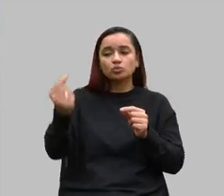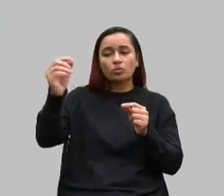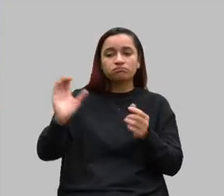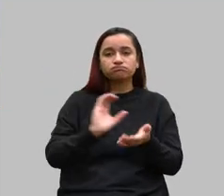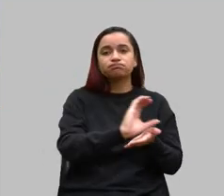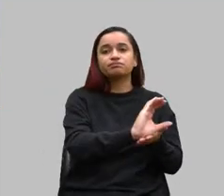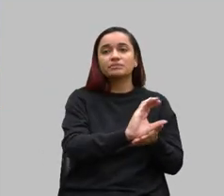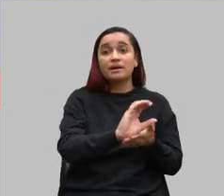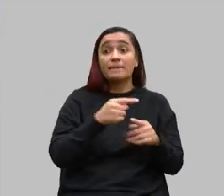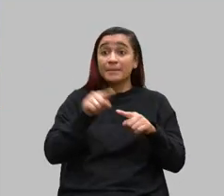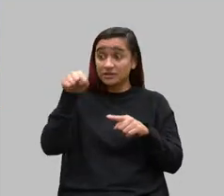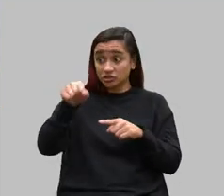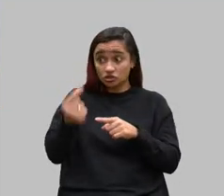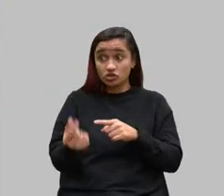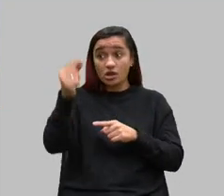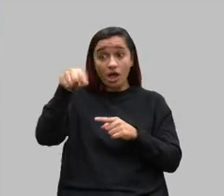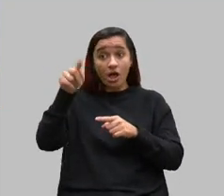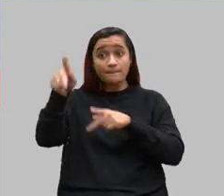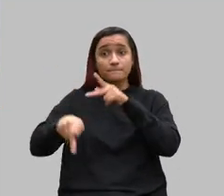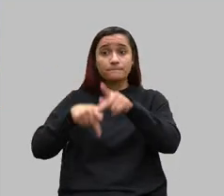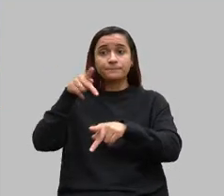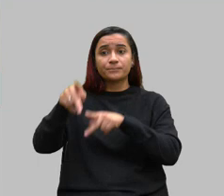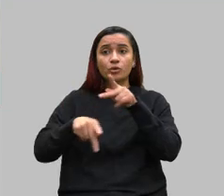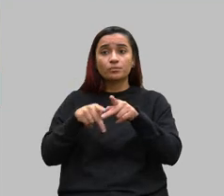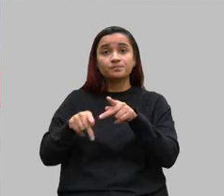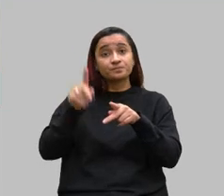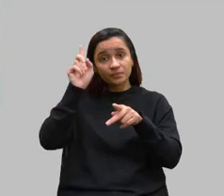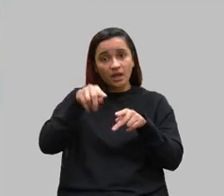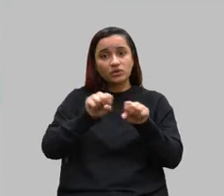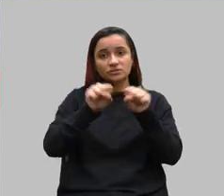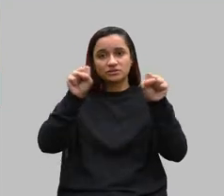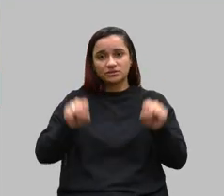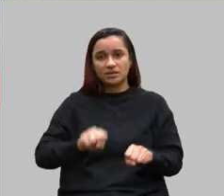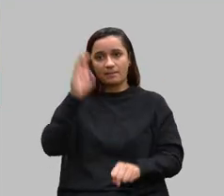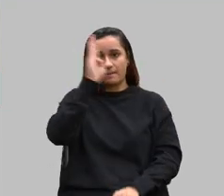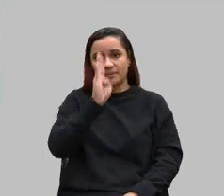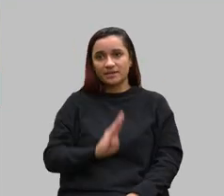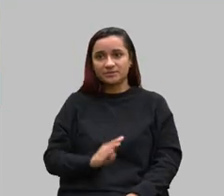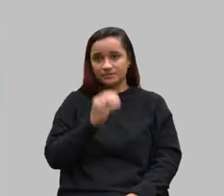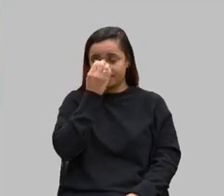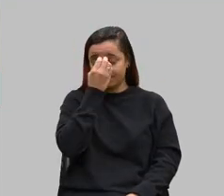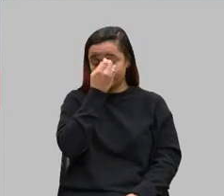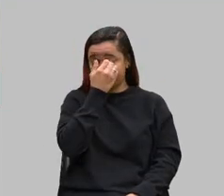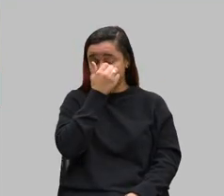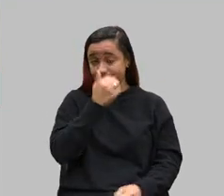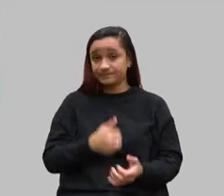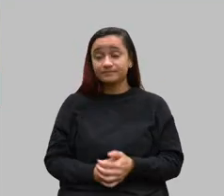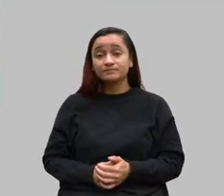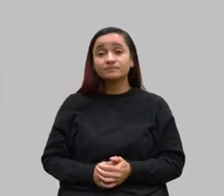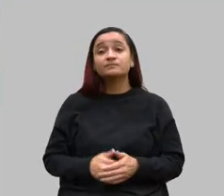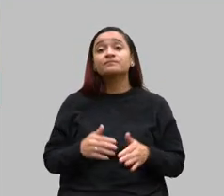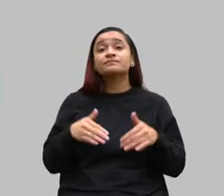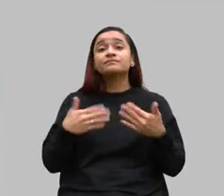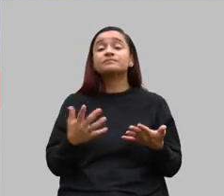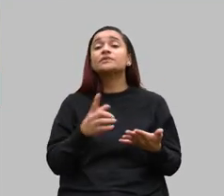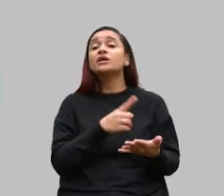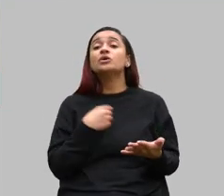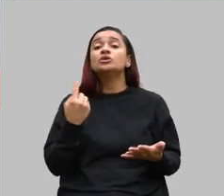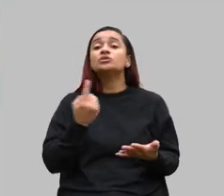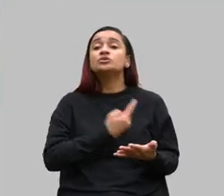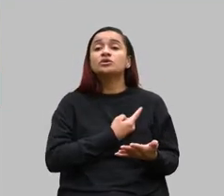ativo é público Esse é o sistema brasileiro né e nós constatamos